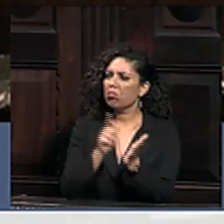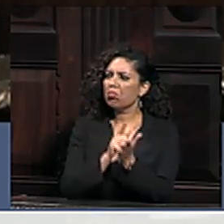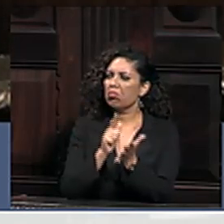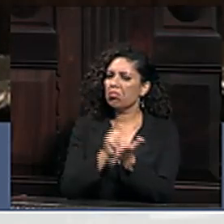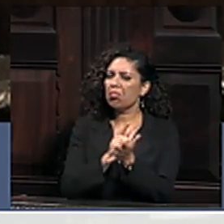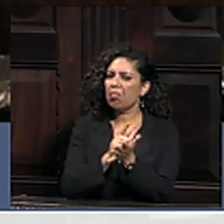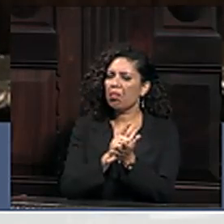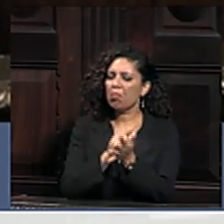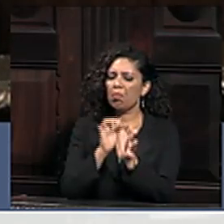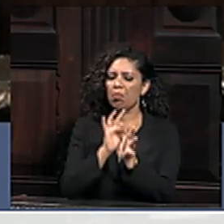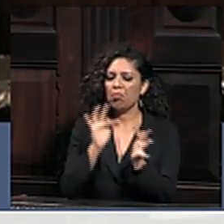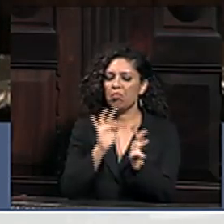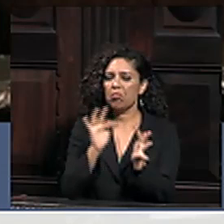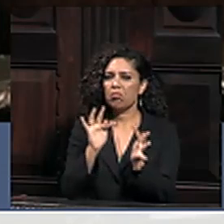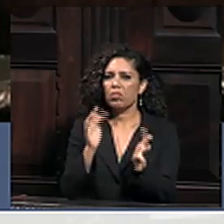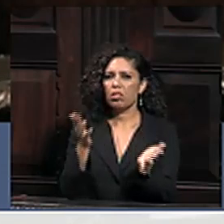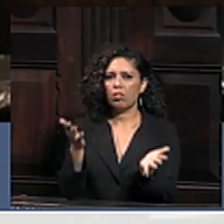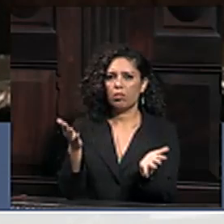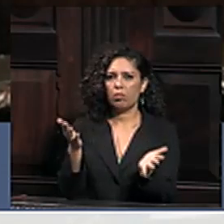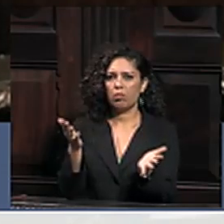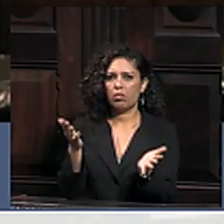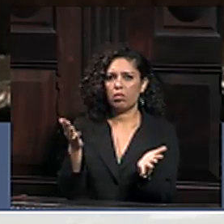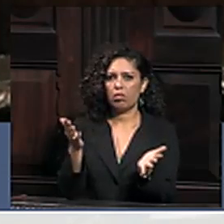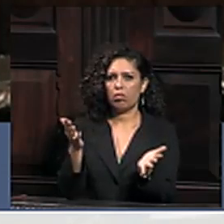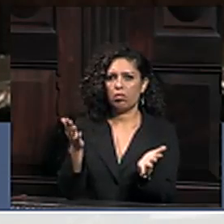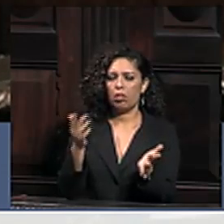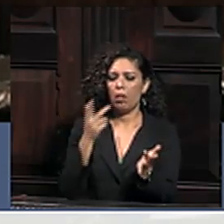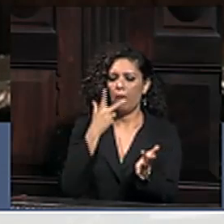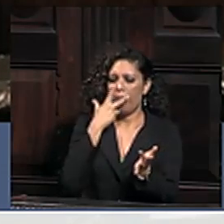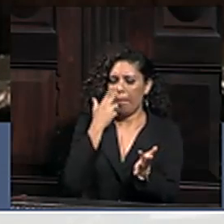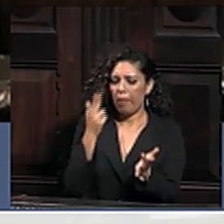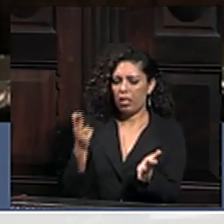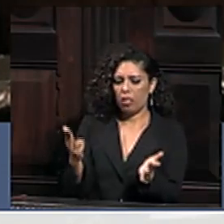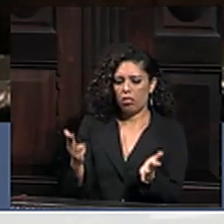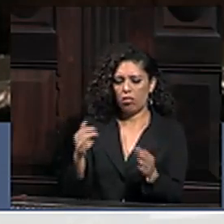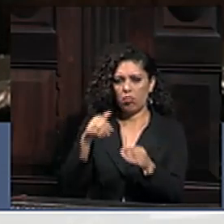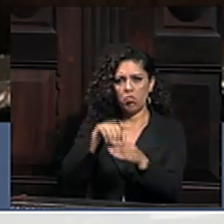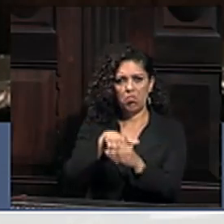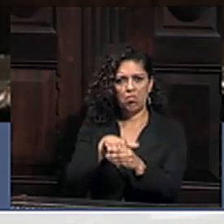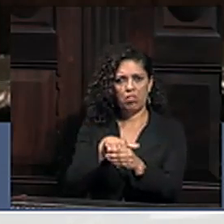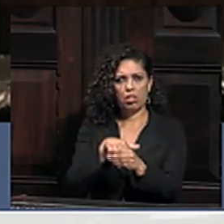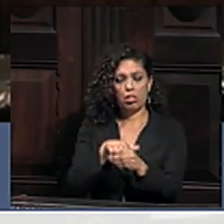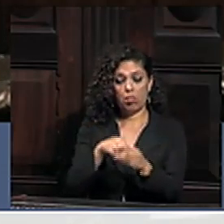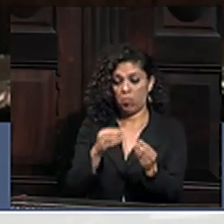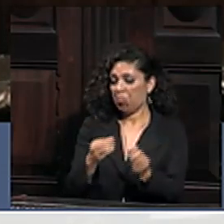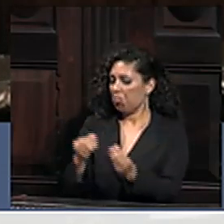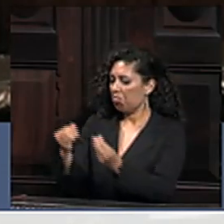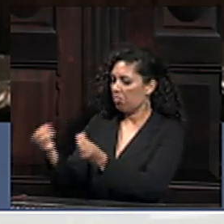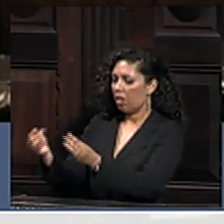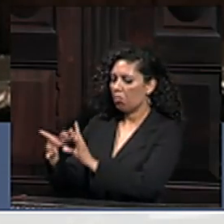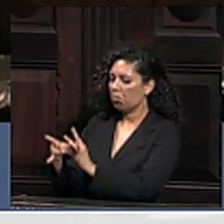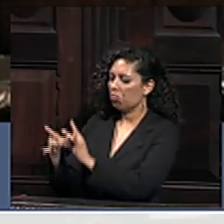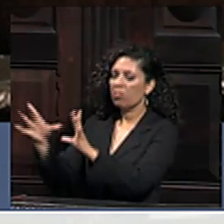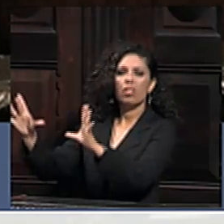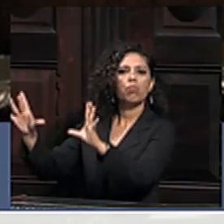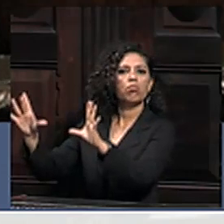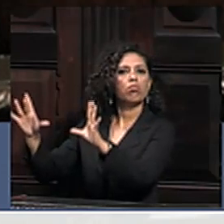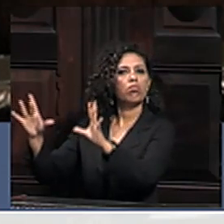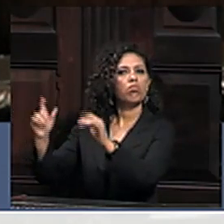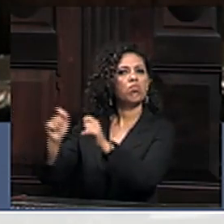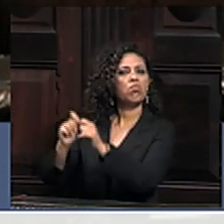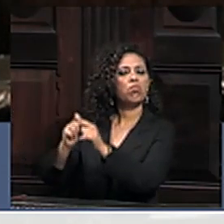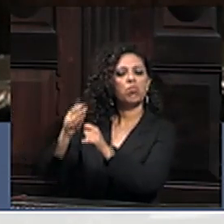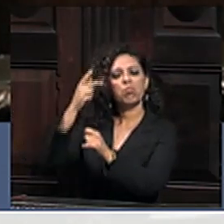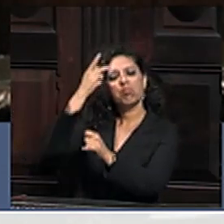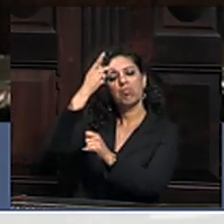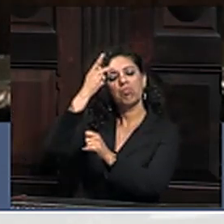eleito uma procuração. Tampouco a eleição tem o condão